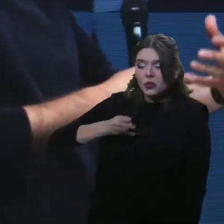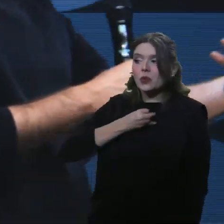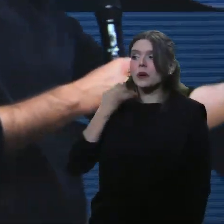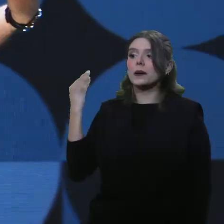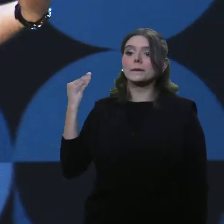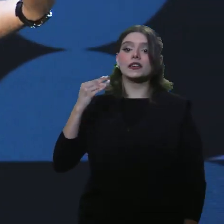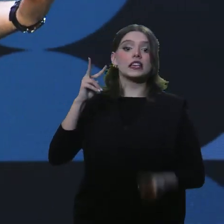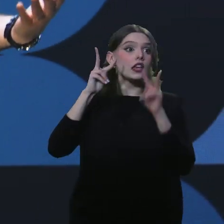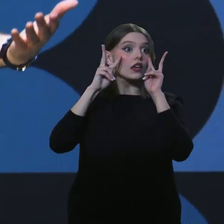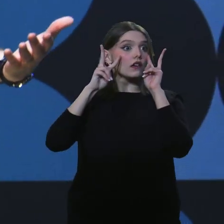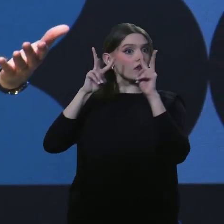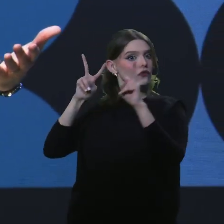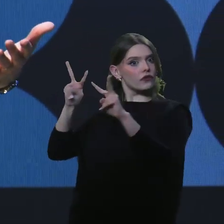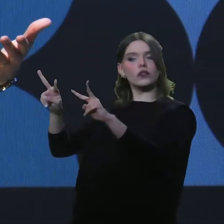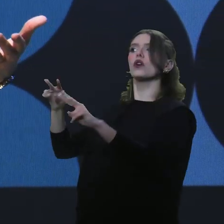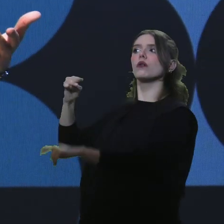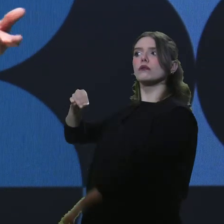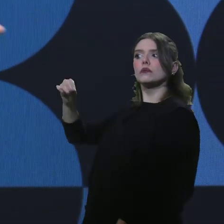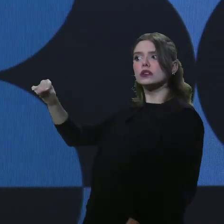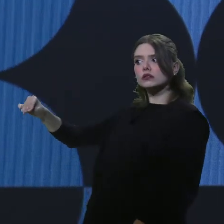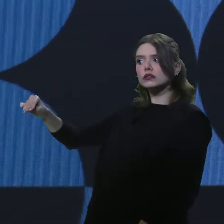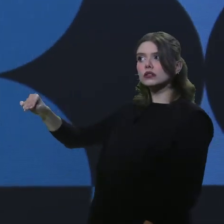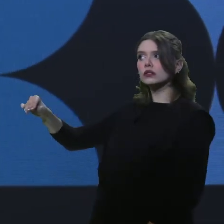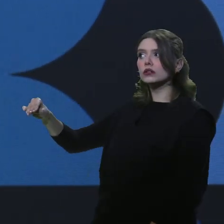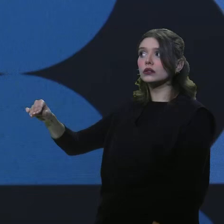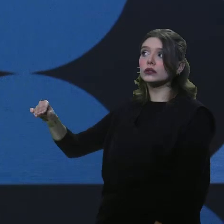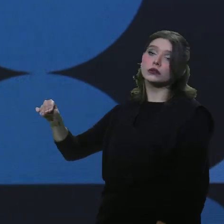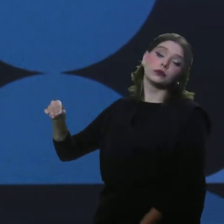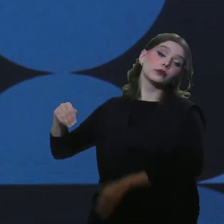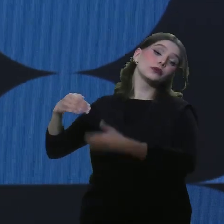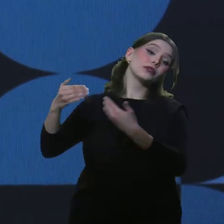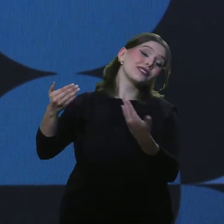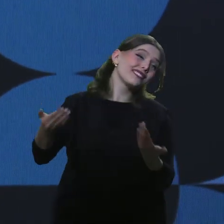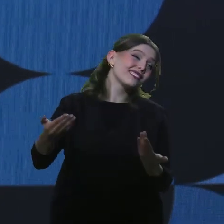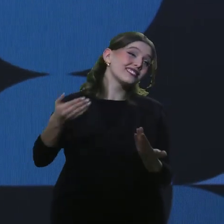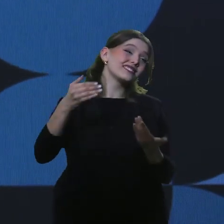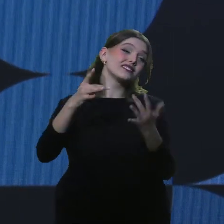viam muito mais o Messias na vida dele, talvez, do que na vida de Jesus.